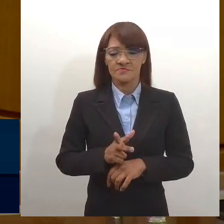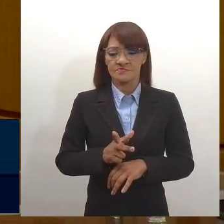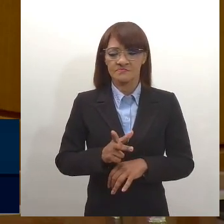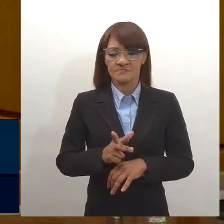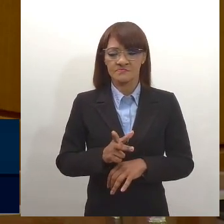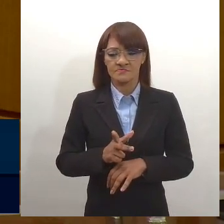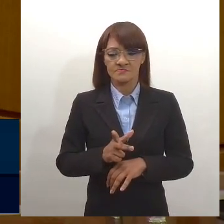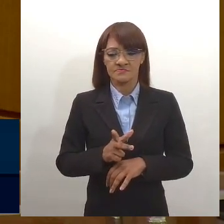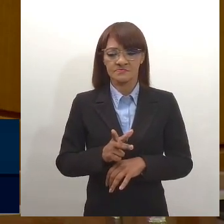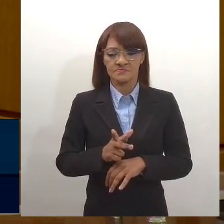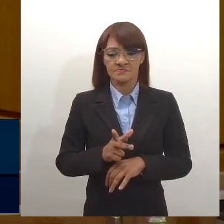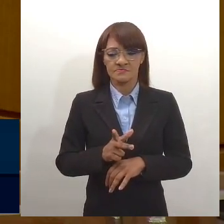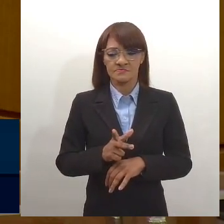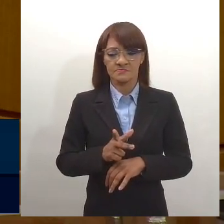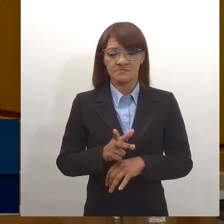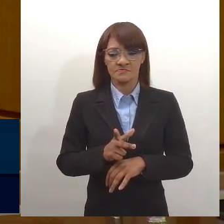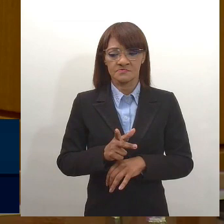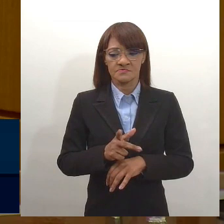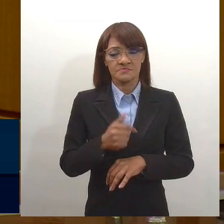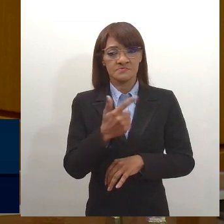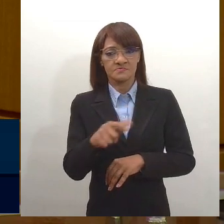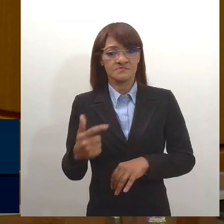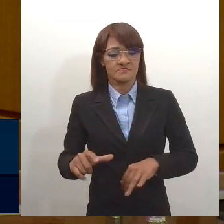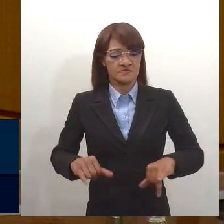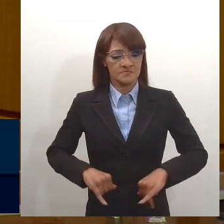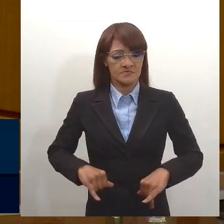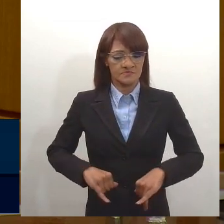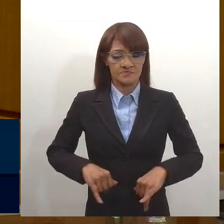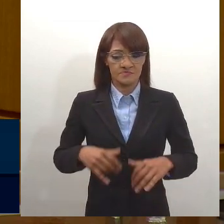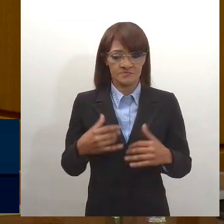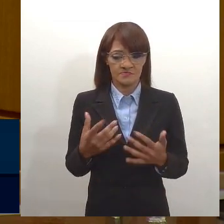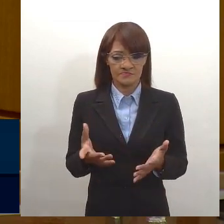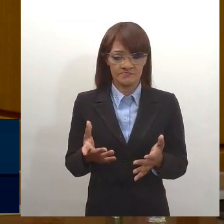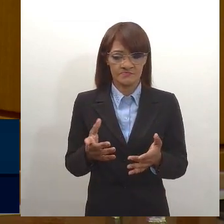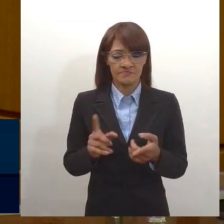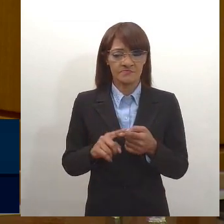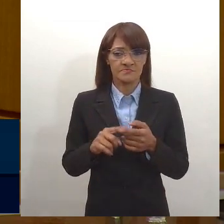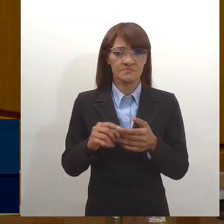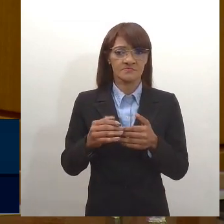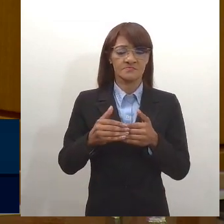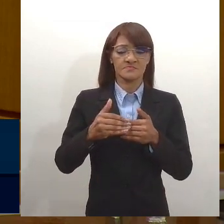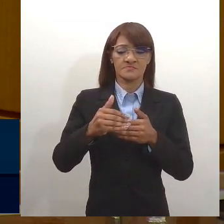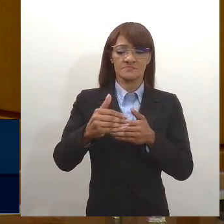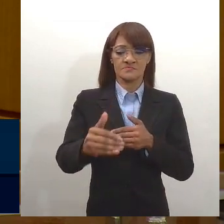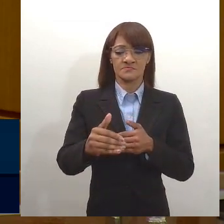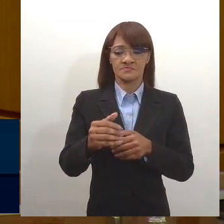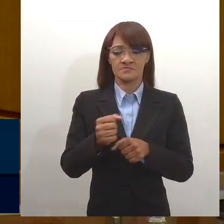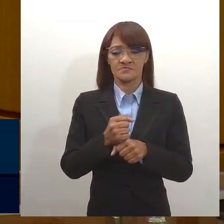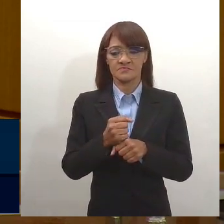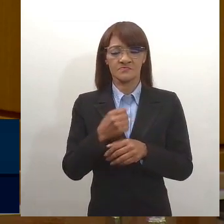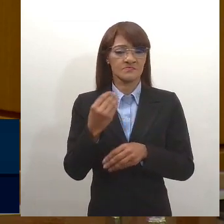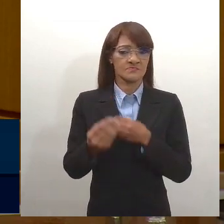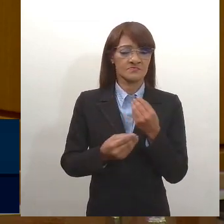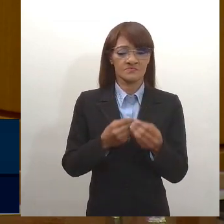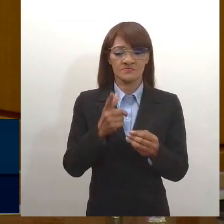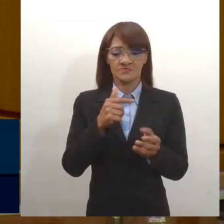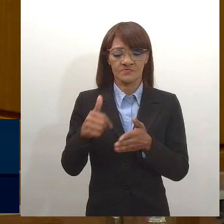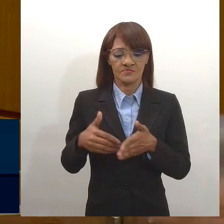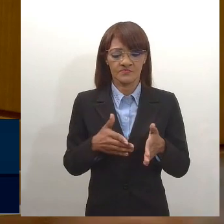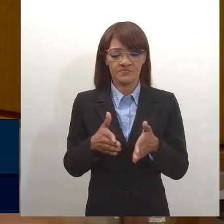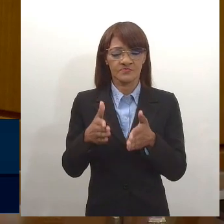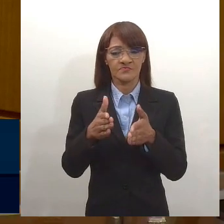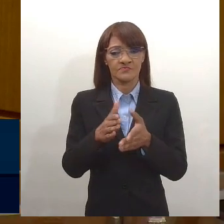nos anos que virão. Nós já temos aí as previsões do El Niño, de que nós tivemos esse ano um inverno